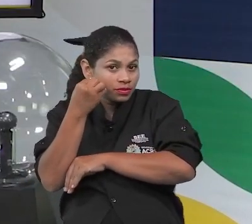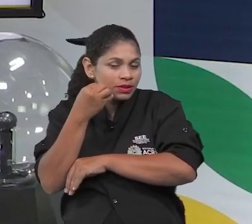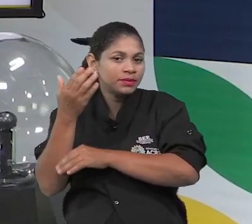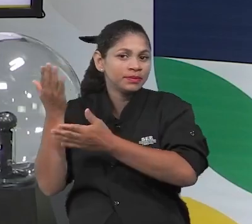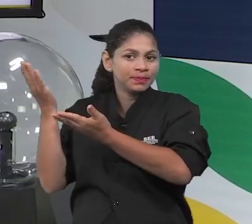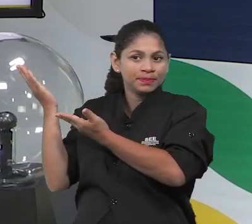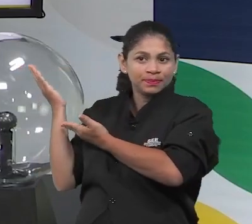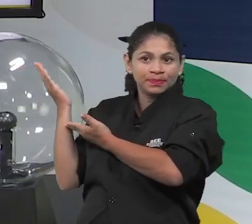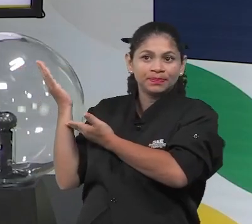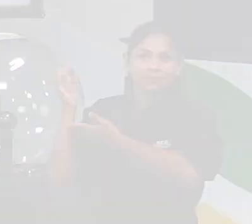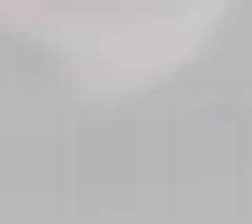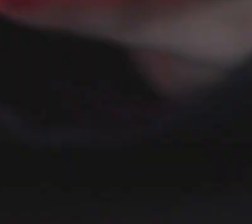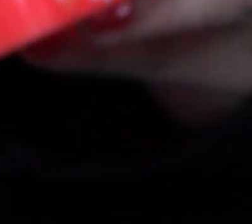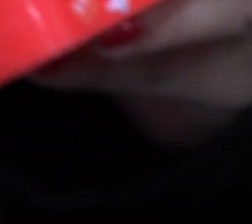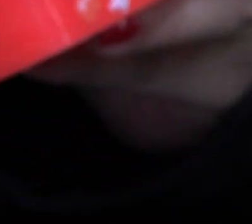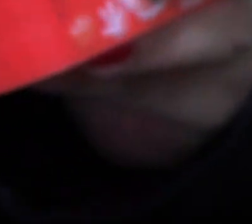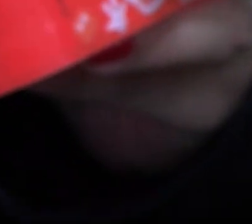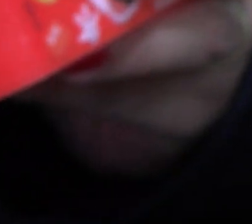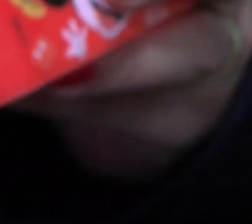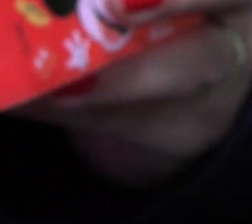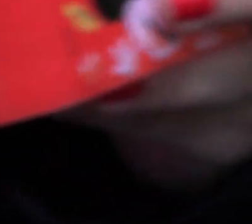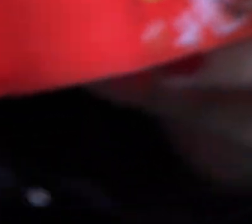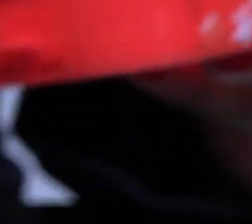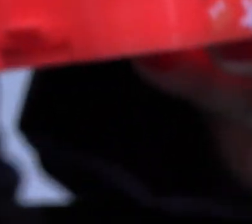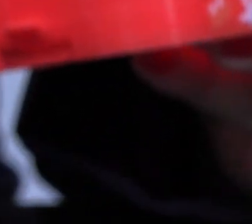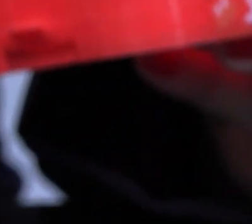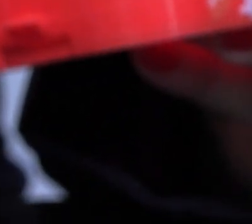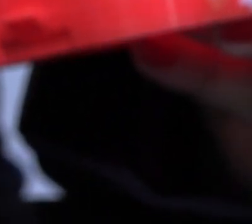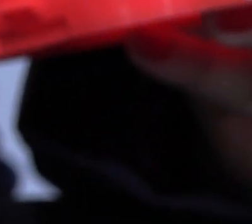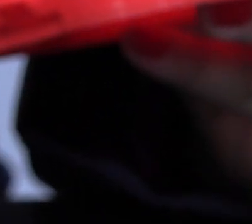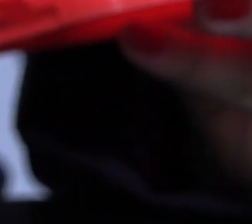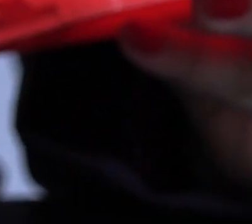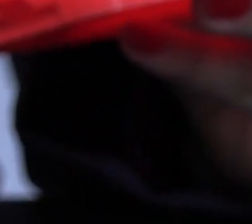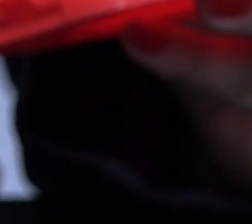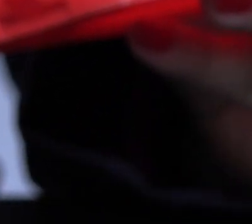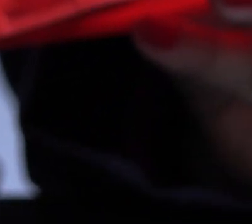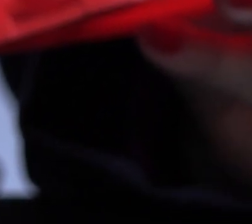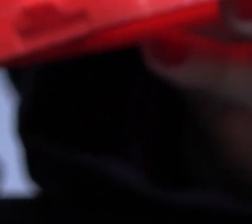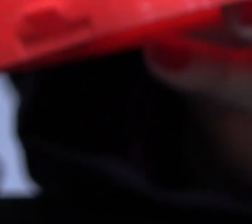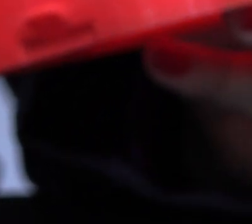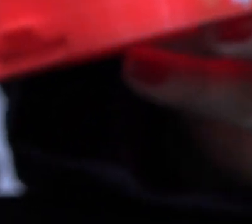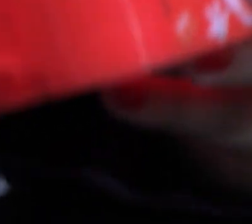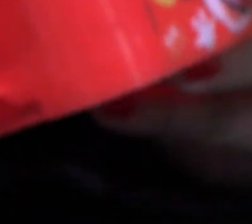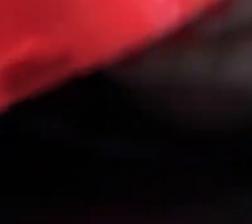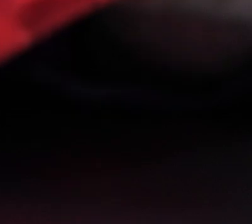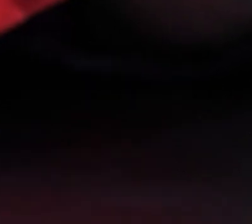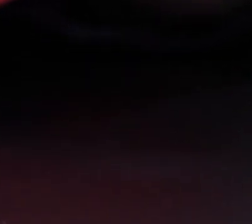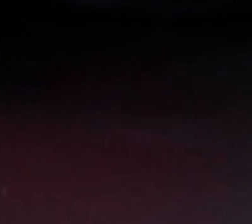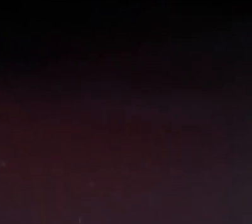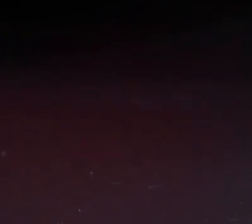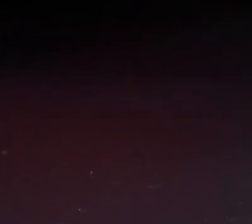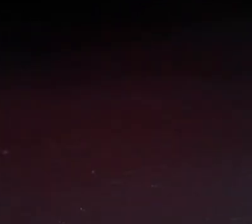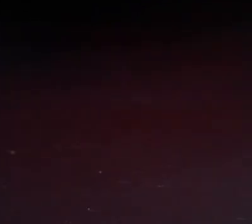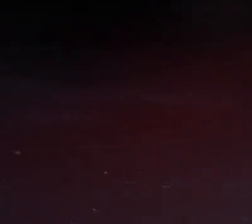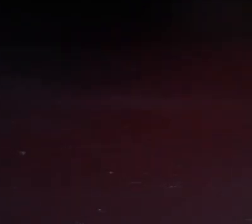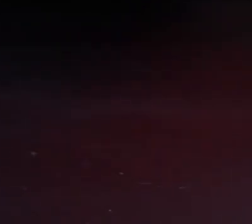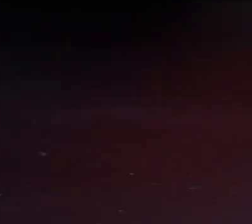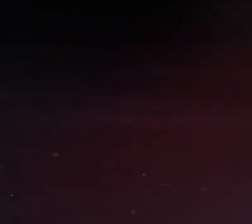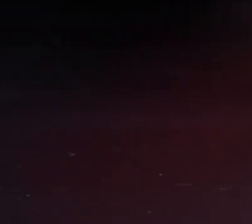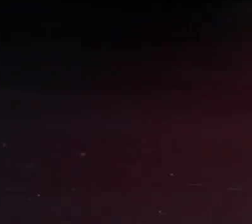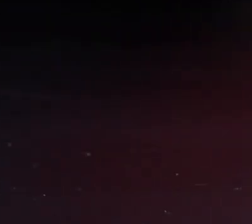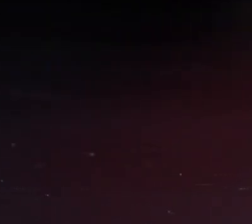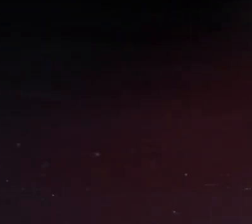eu trouxe, ó, uns pedacinhos de alumínio. Então, o alumínio é um metal e ele conduz muito bem